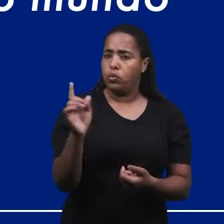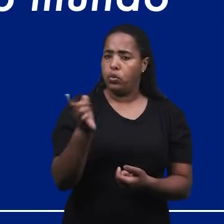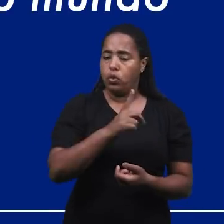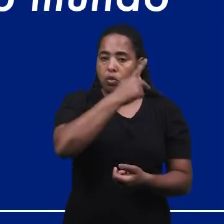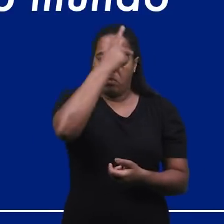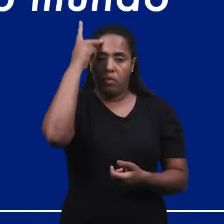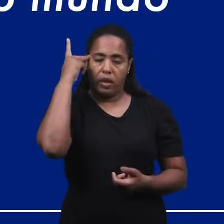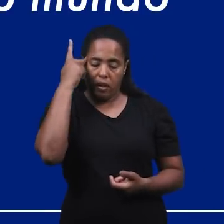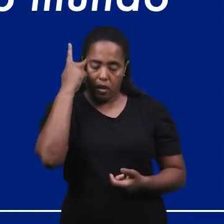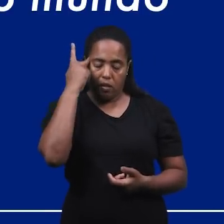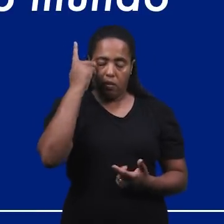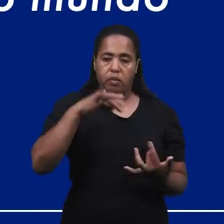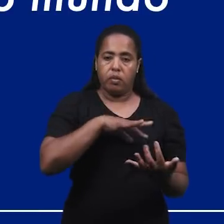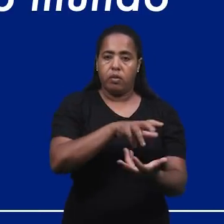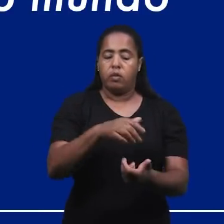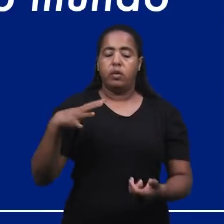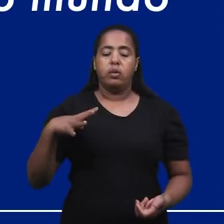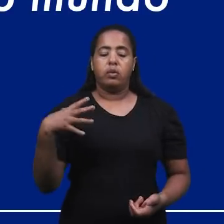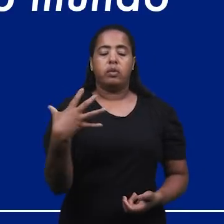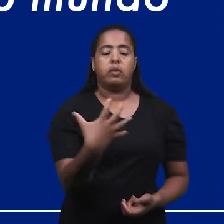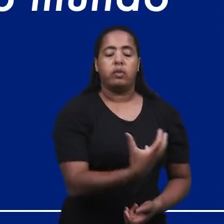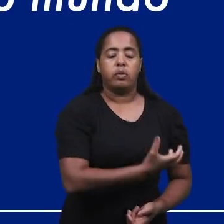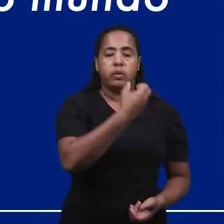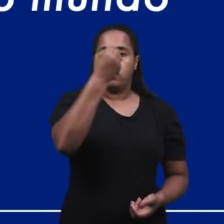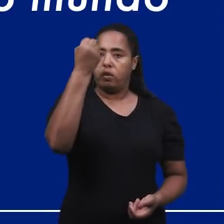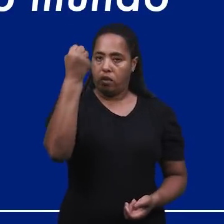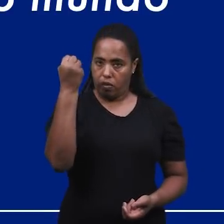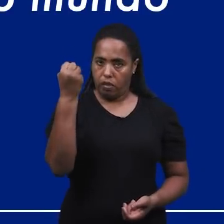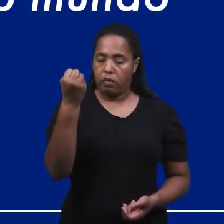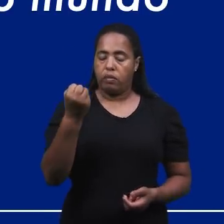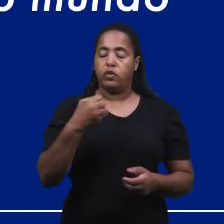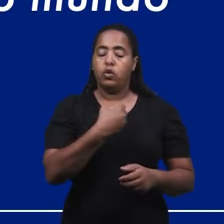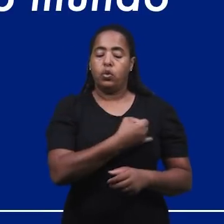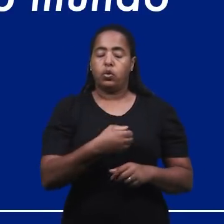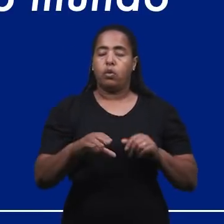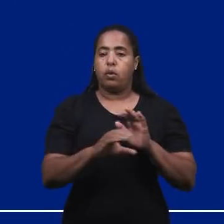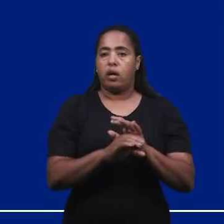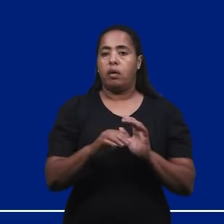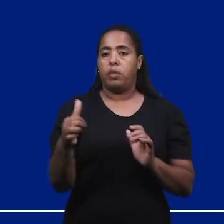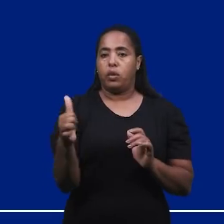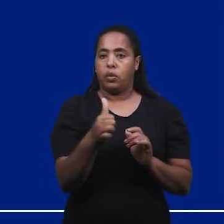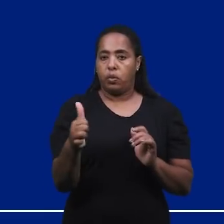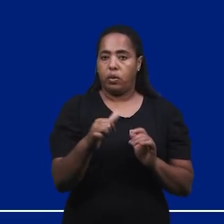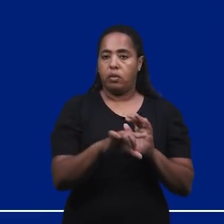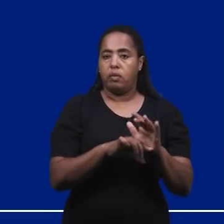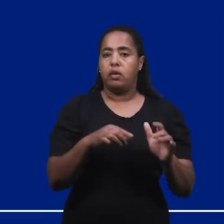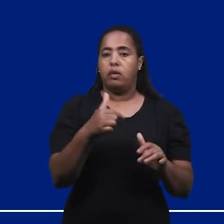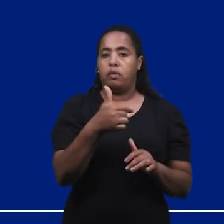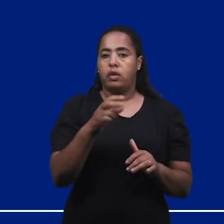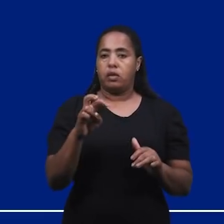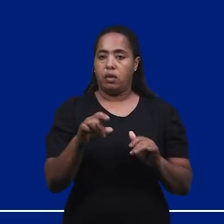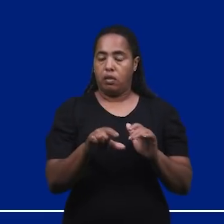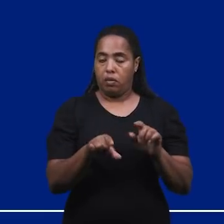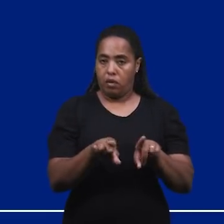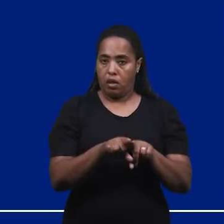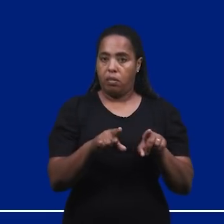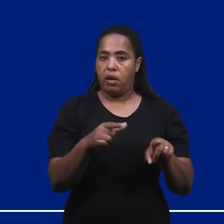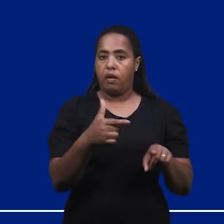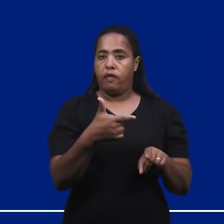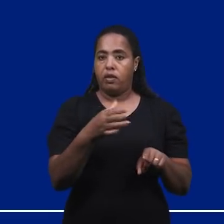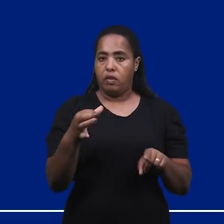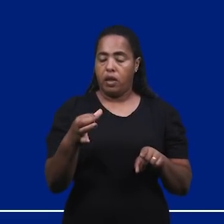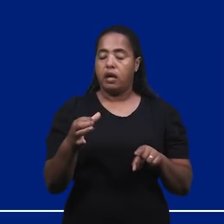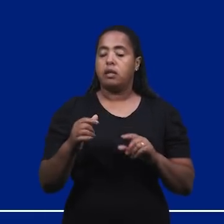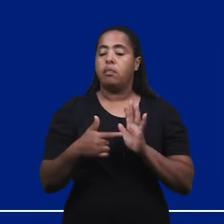mundo fosse salvo por ele. Ainda João 11, 25 e 26, a Bíblia diz assim: